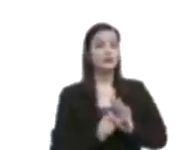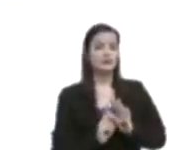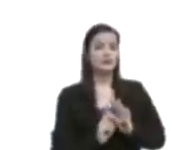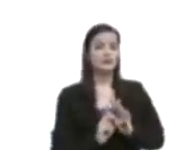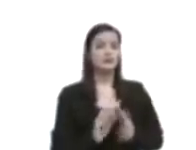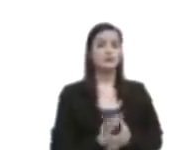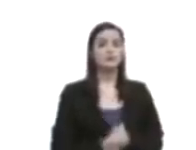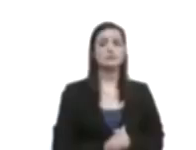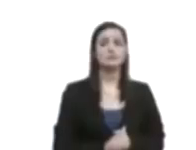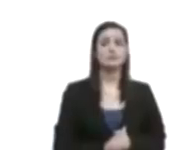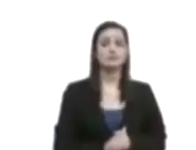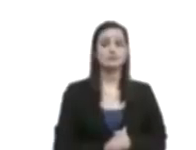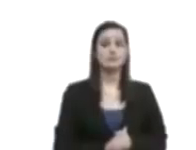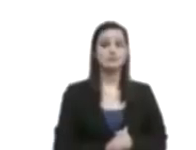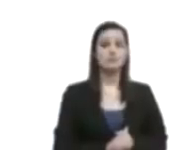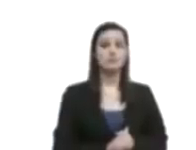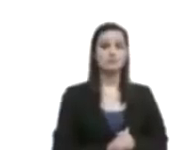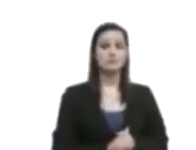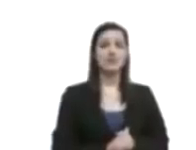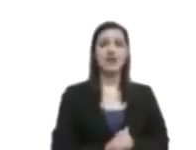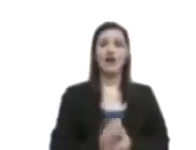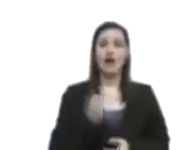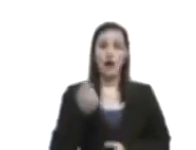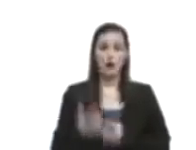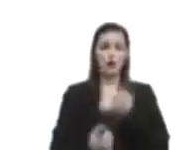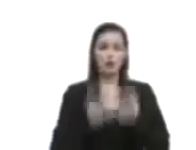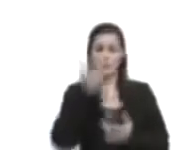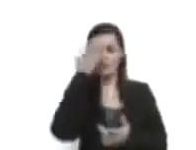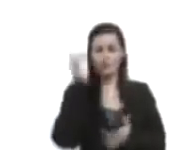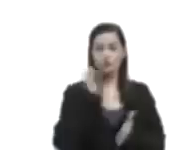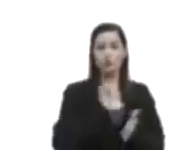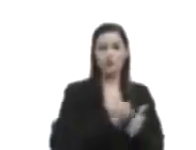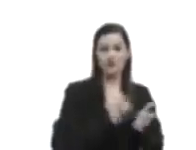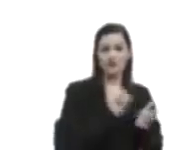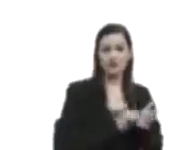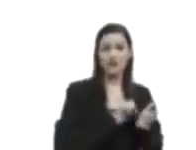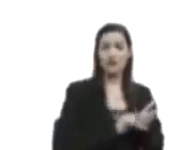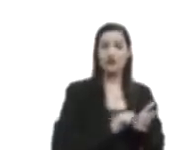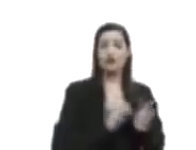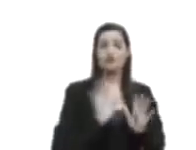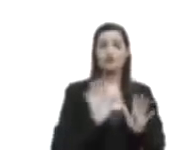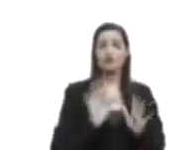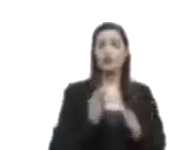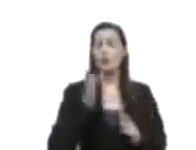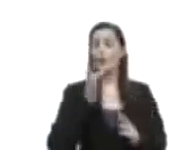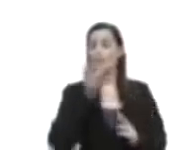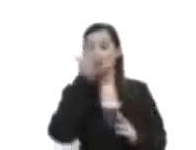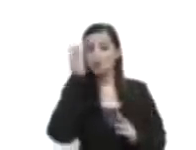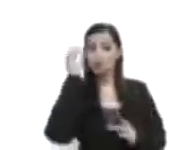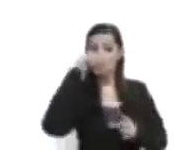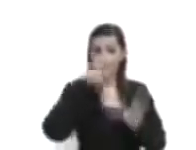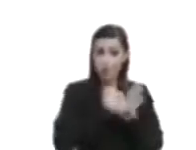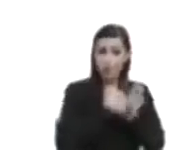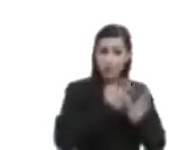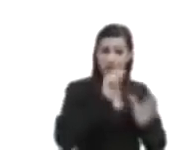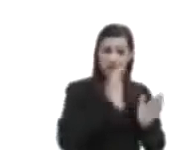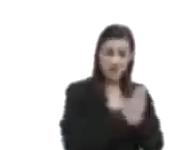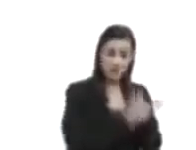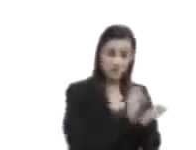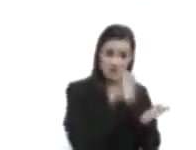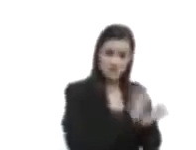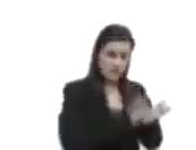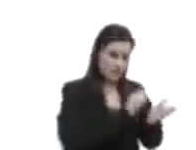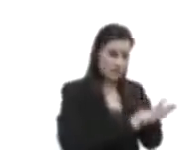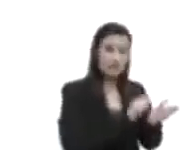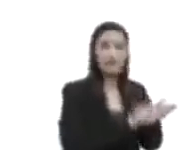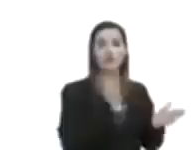os autores usavam um termo, e Jesus, movido de íntima, curou. Movido de íntima, multiplicou